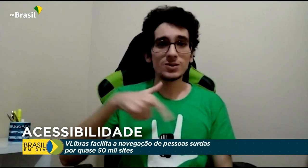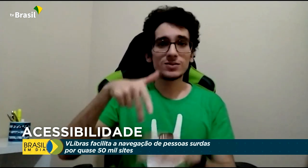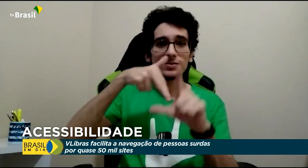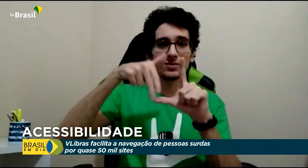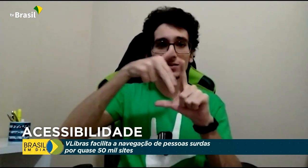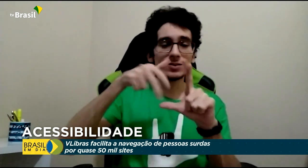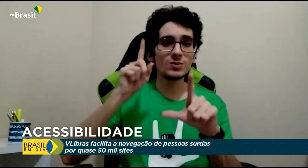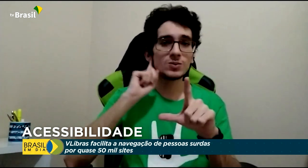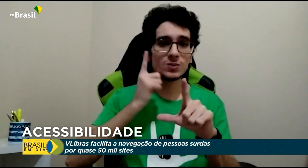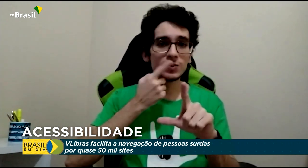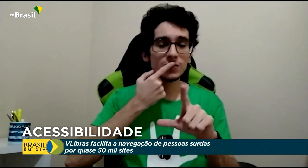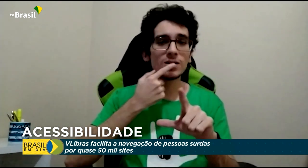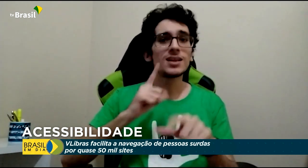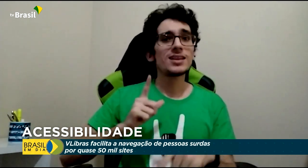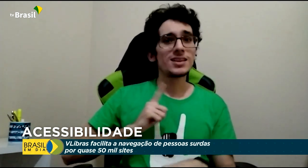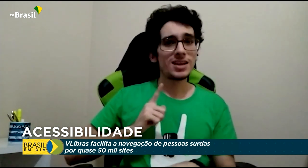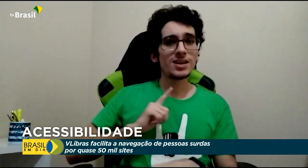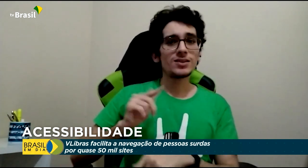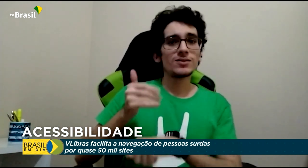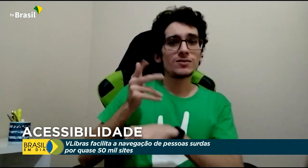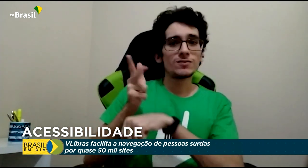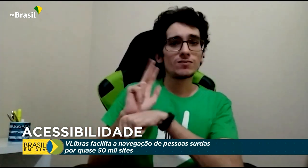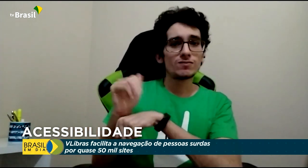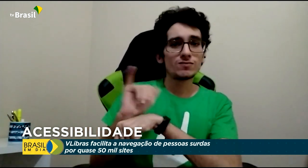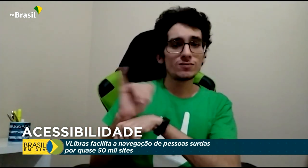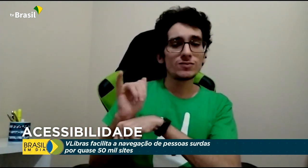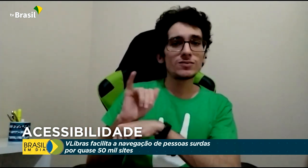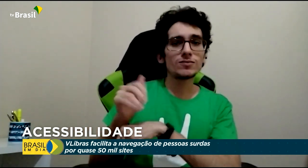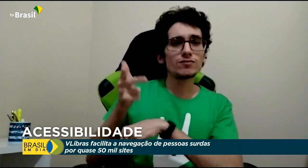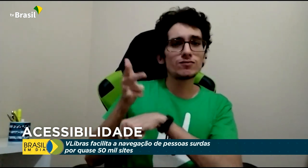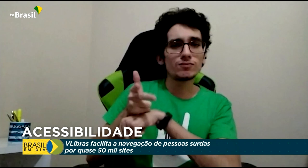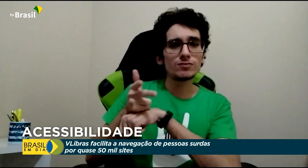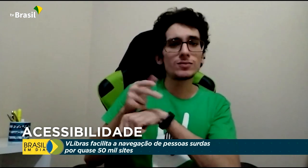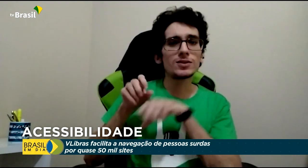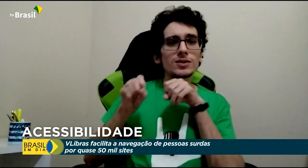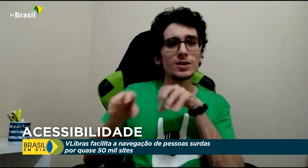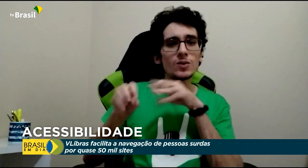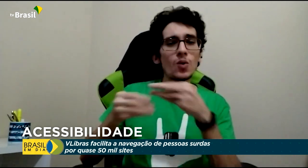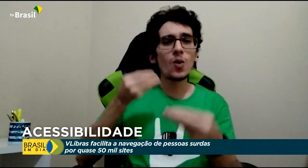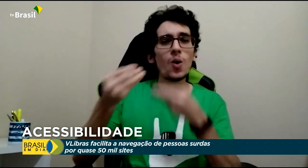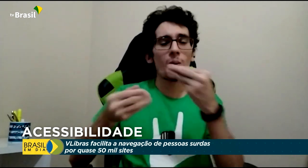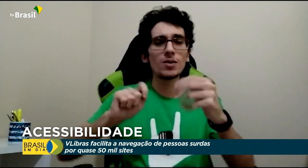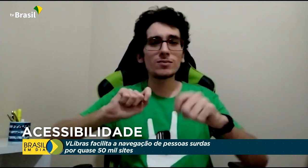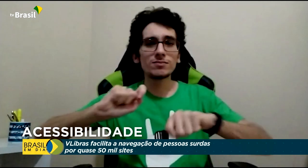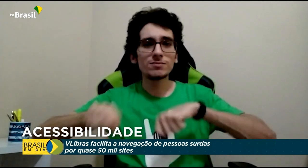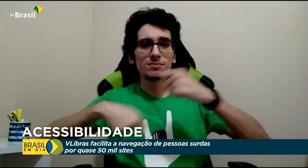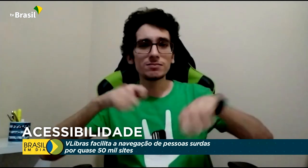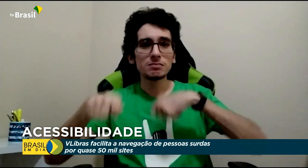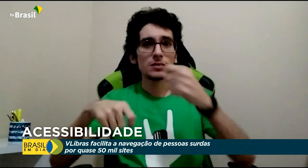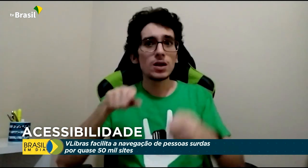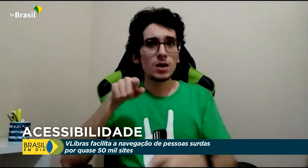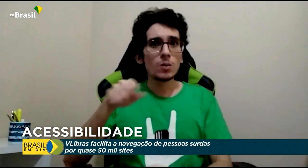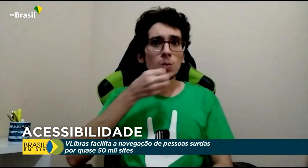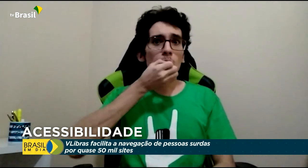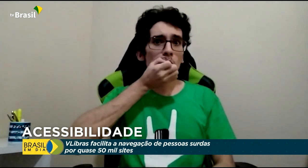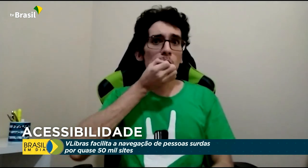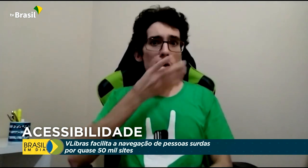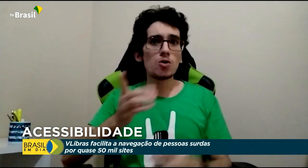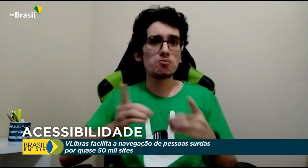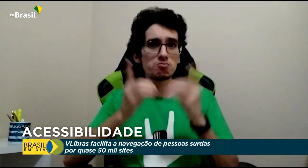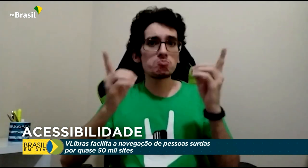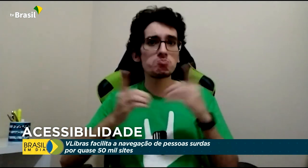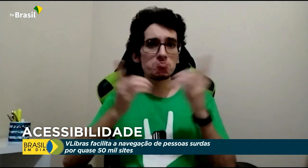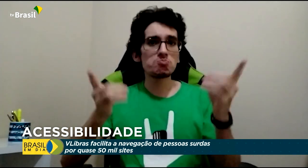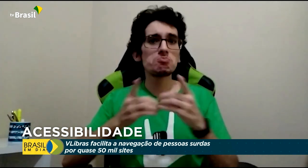Sou animador surdo e os vídeos do Vlibras de como criar as animações dos sinais são didáticos, têm legenda e